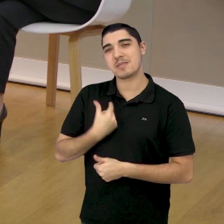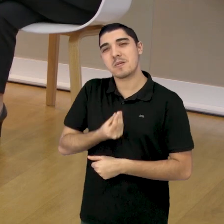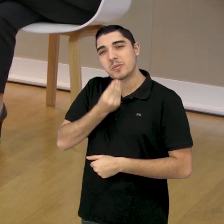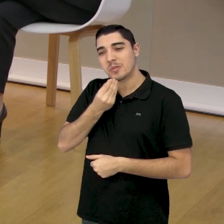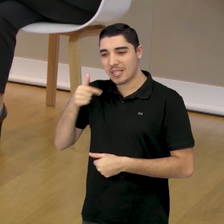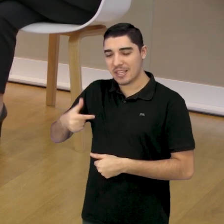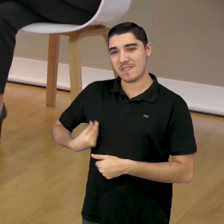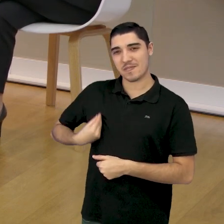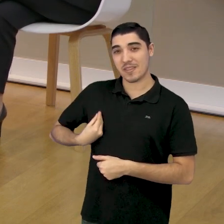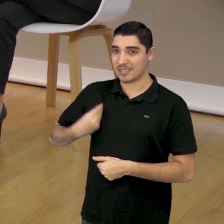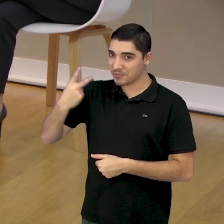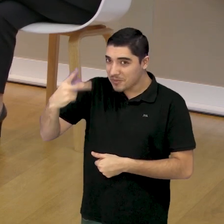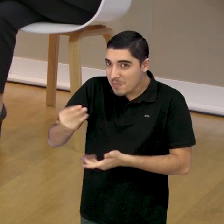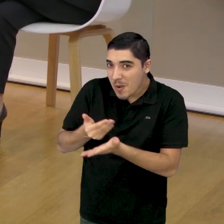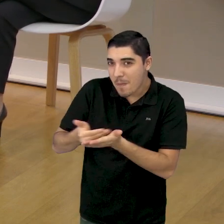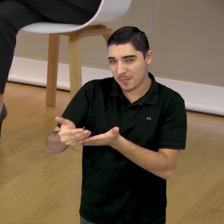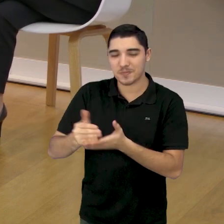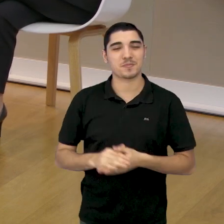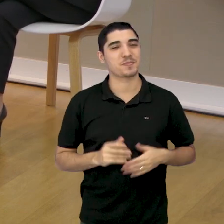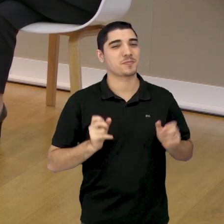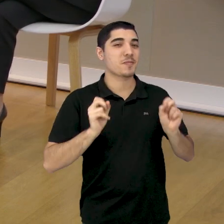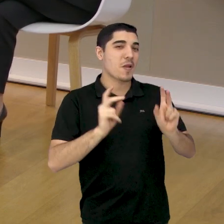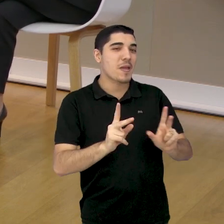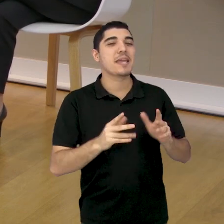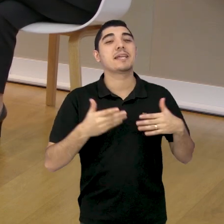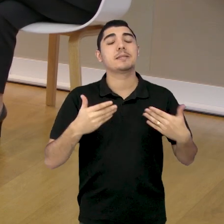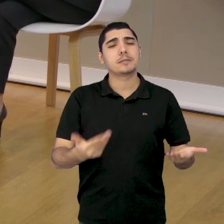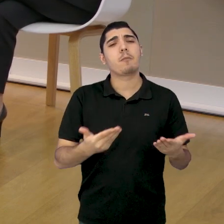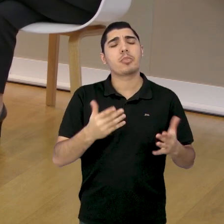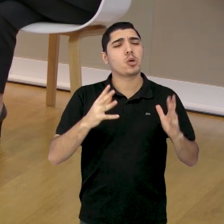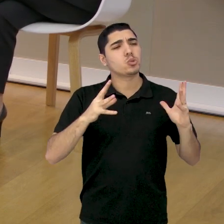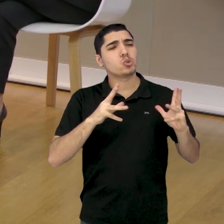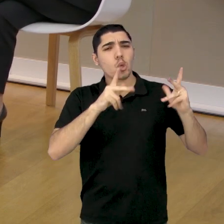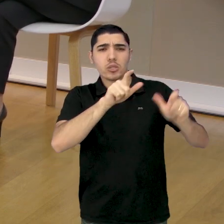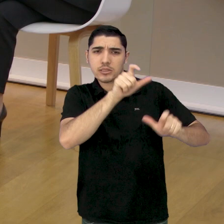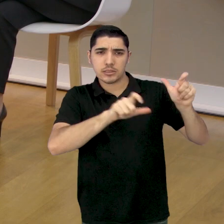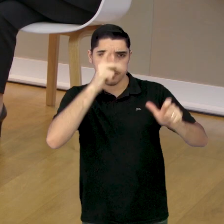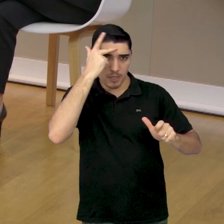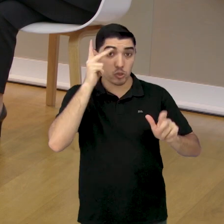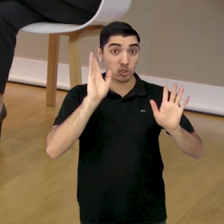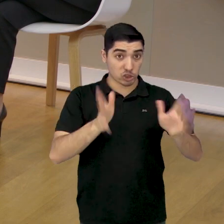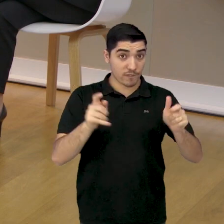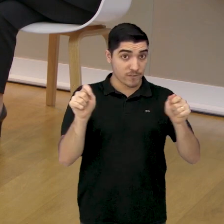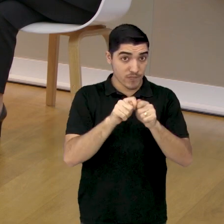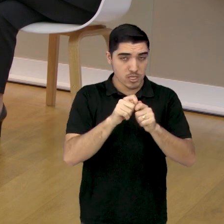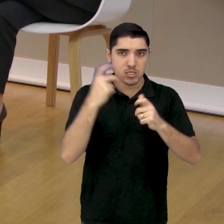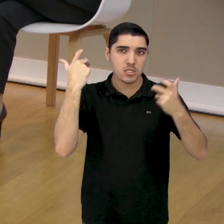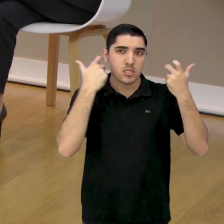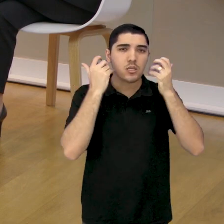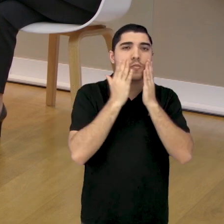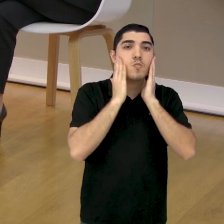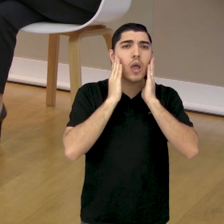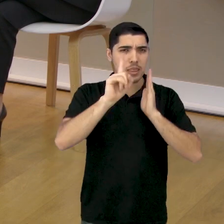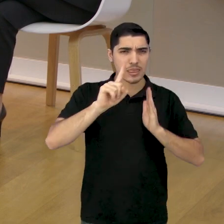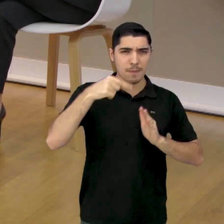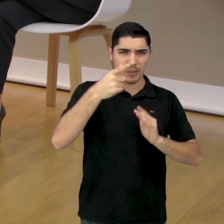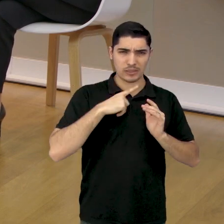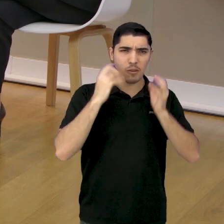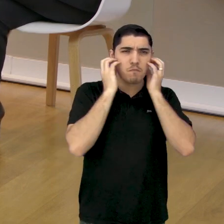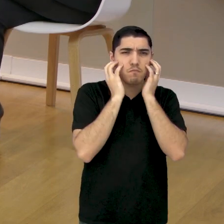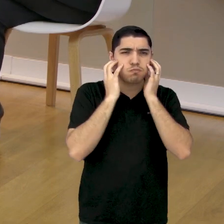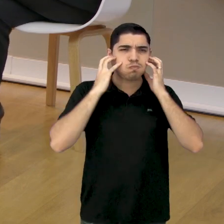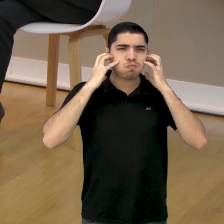a oportunidade de estar aqui. Vamos lá. Vamos lá. Doutora, todos os pacientes que aplicam o Botox, eles ficam com o rosto